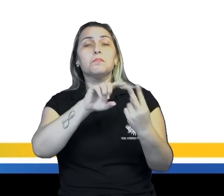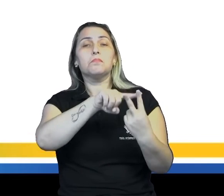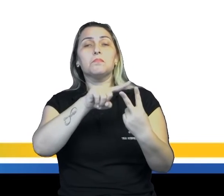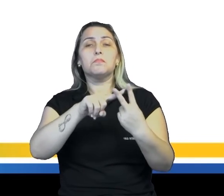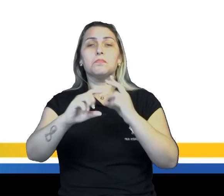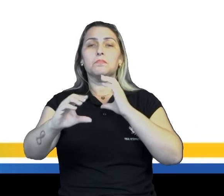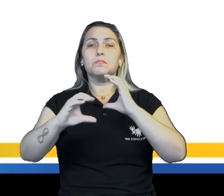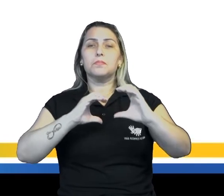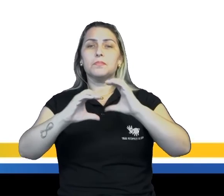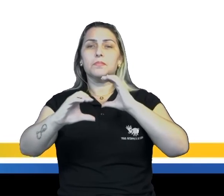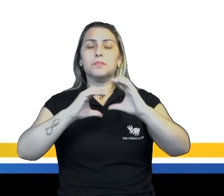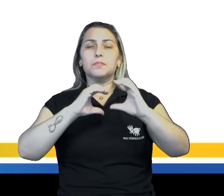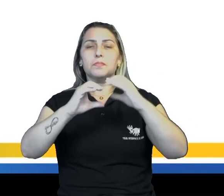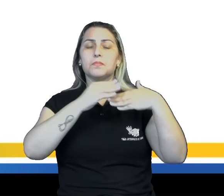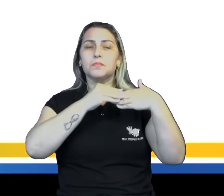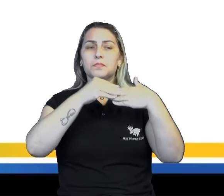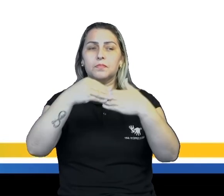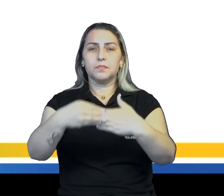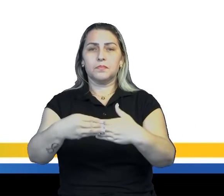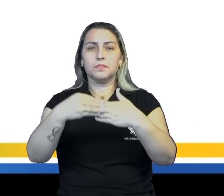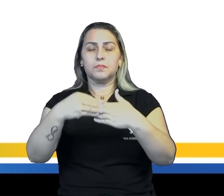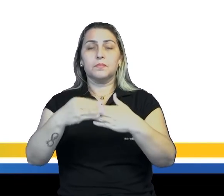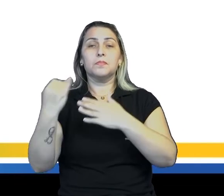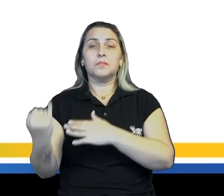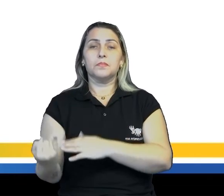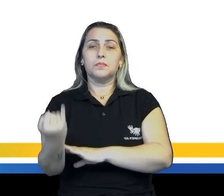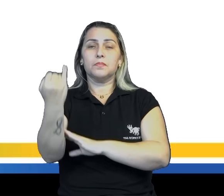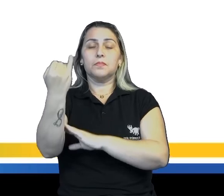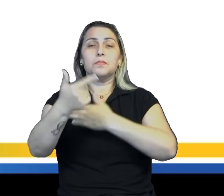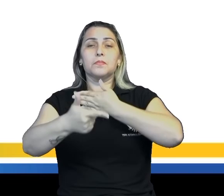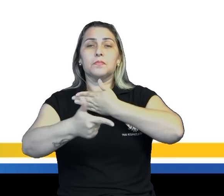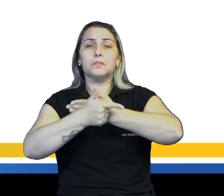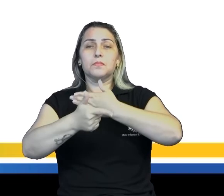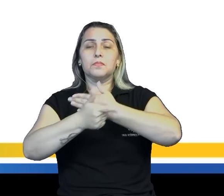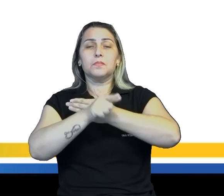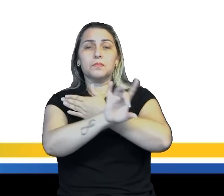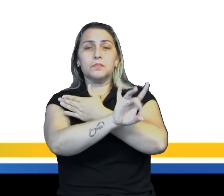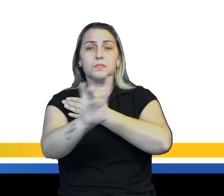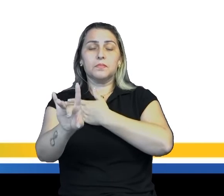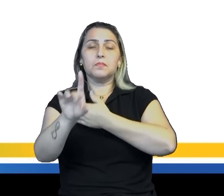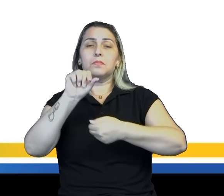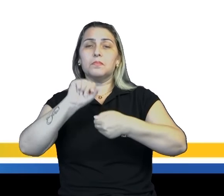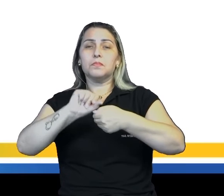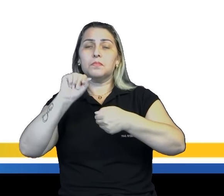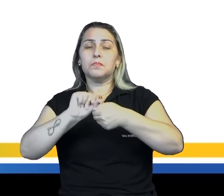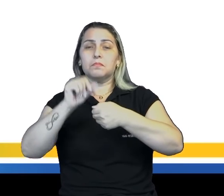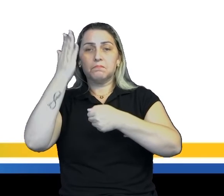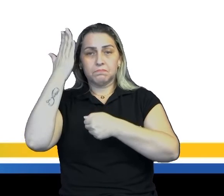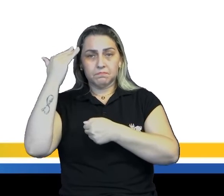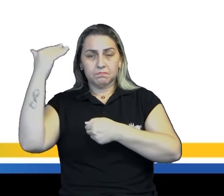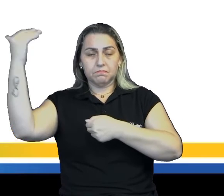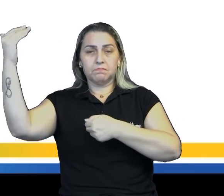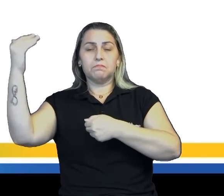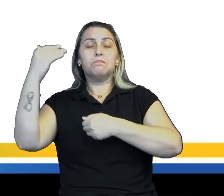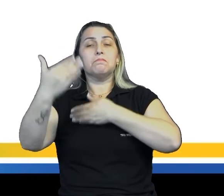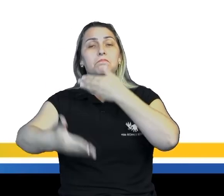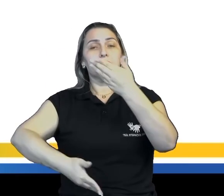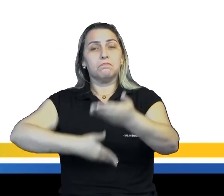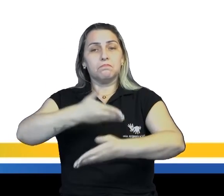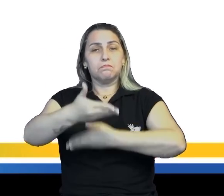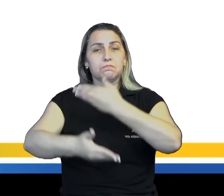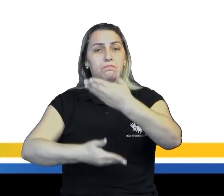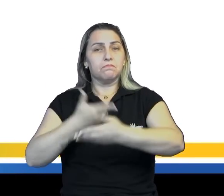da comunicação, levando em consideração a importância e o papel de cada um, fazem com que o sucesso nas interações